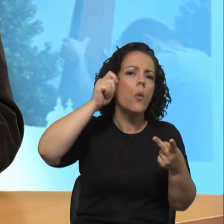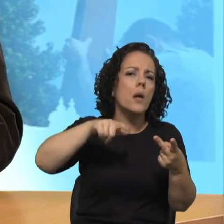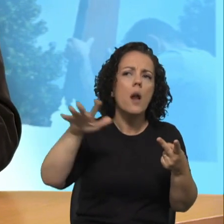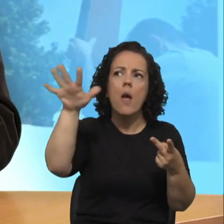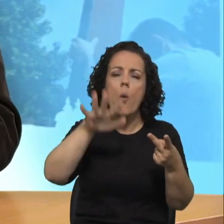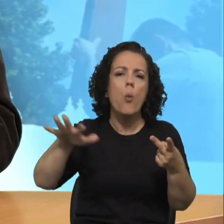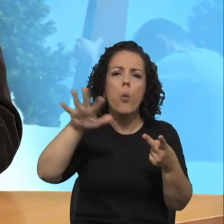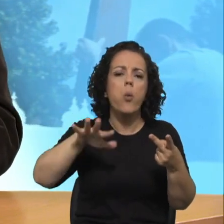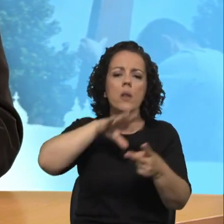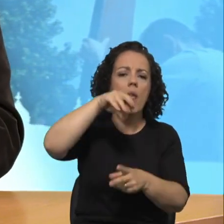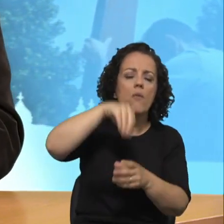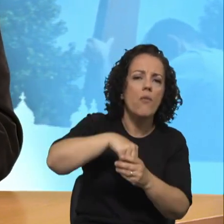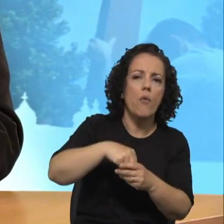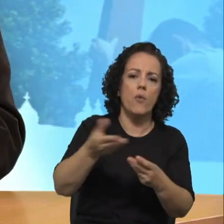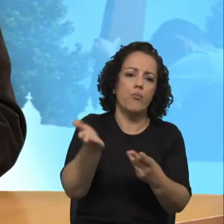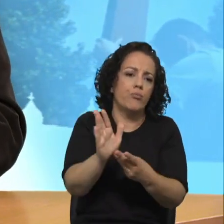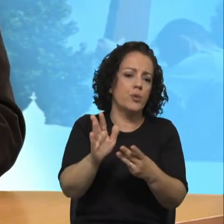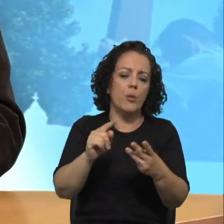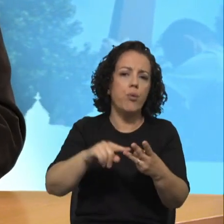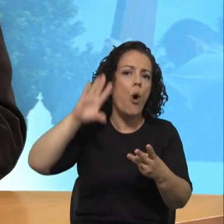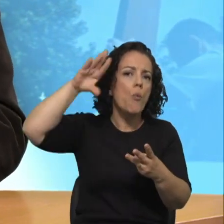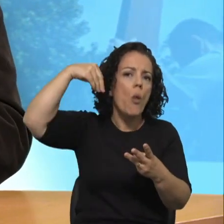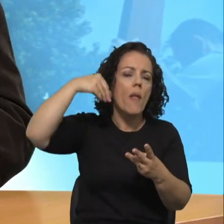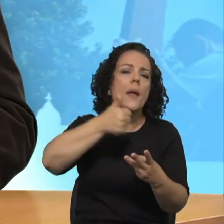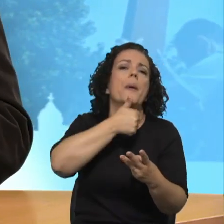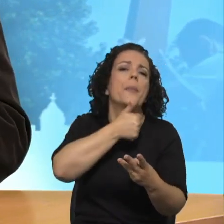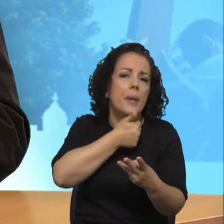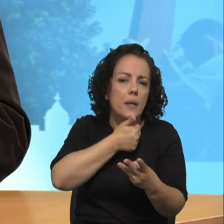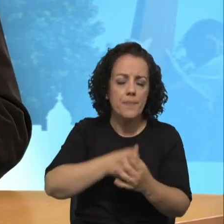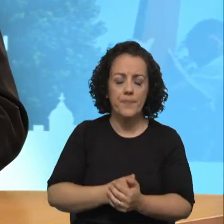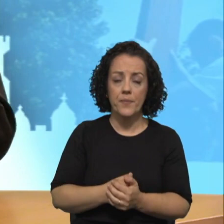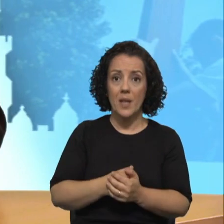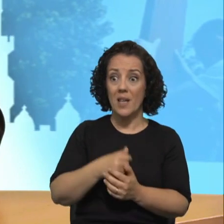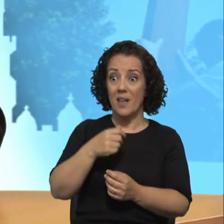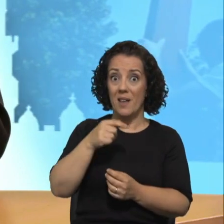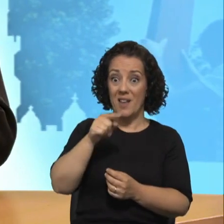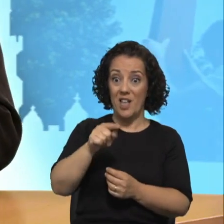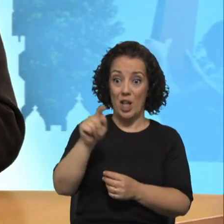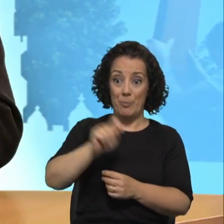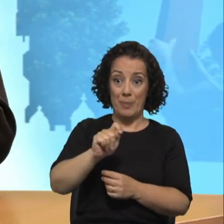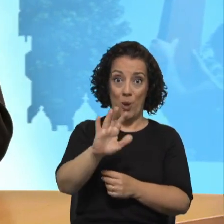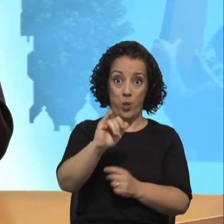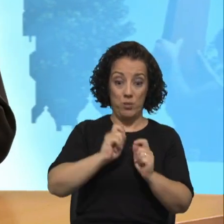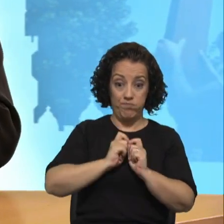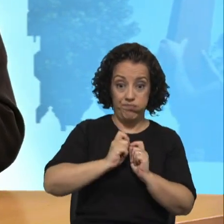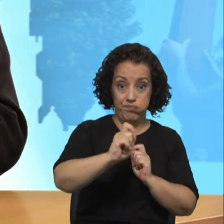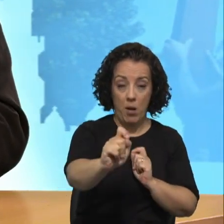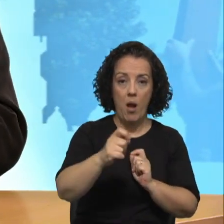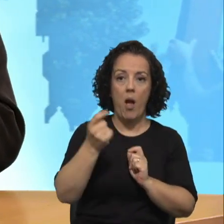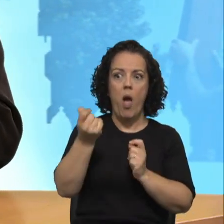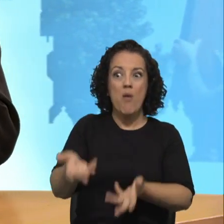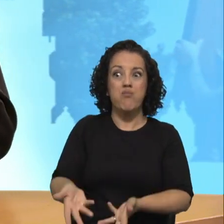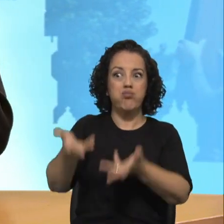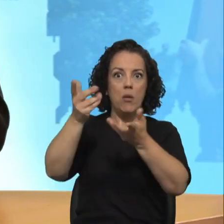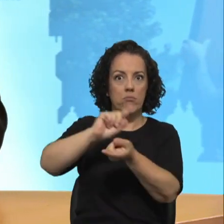exemplo, e outros países, como a Moldávia, se a inflação nestes 12 meses vai abrandar e vai começar